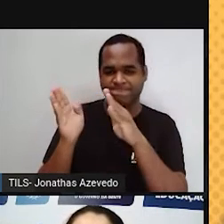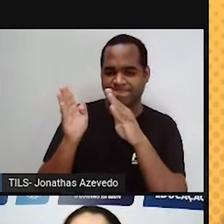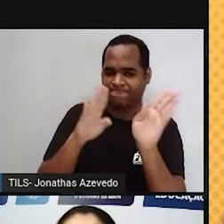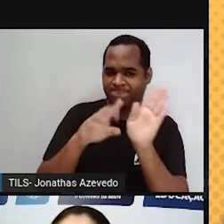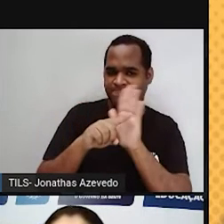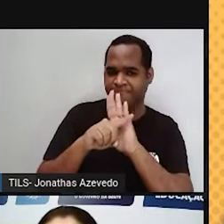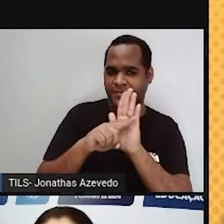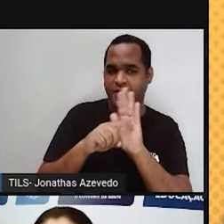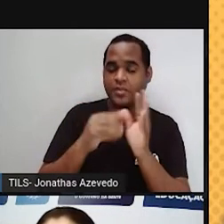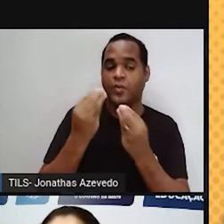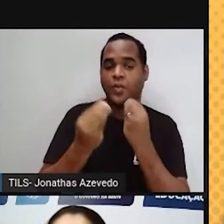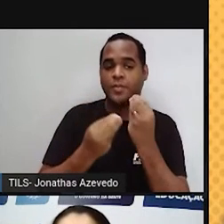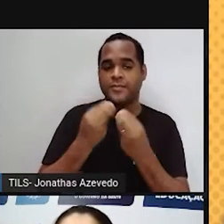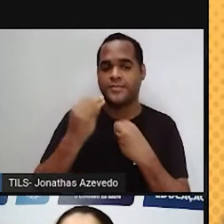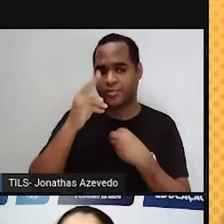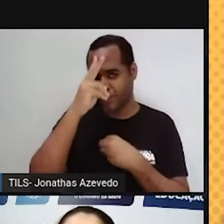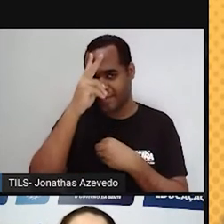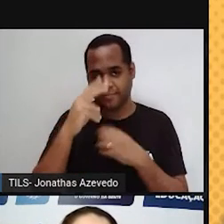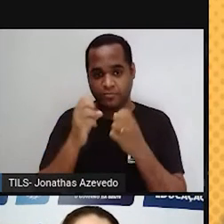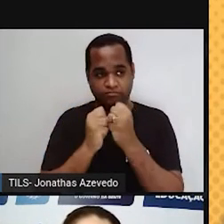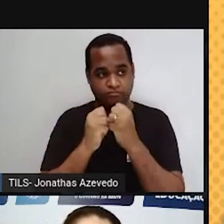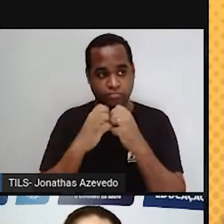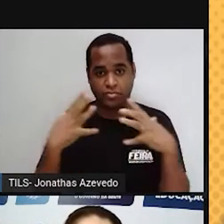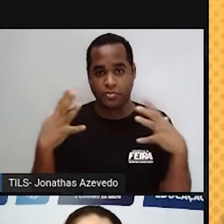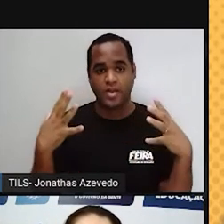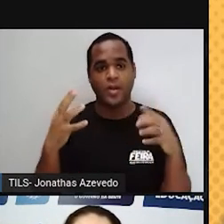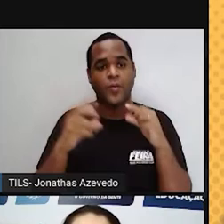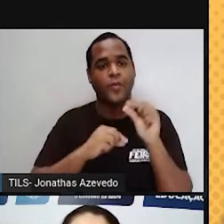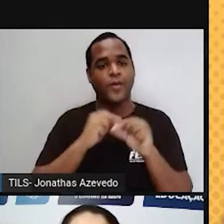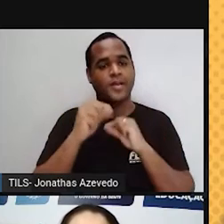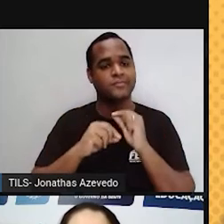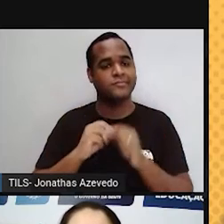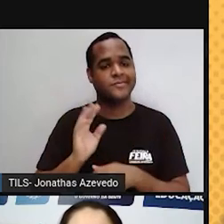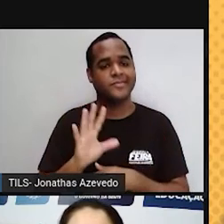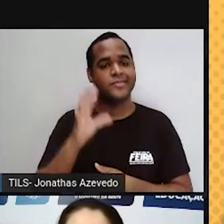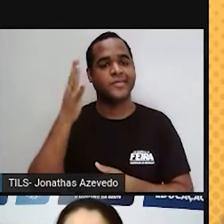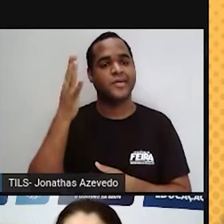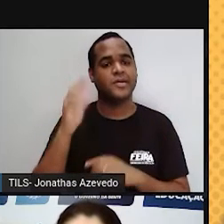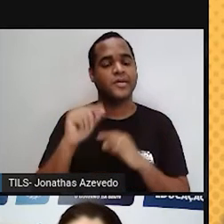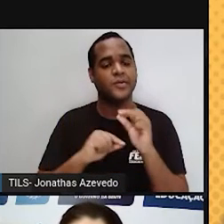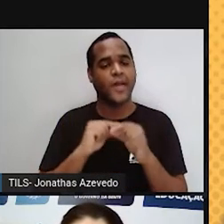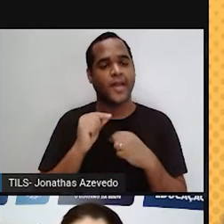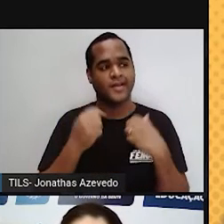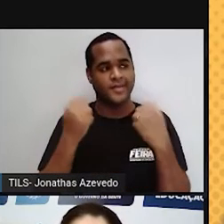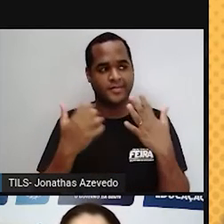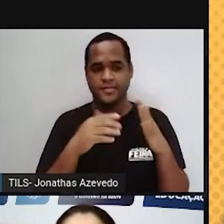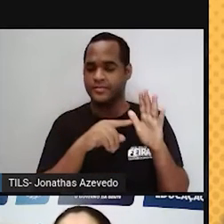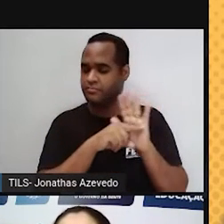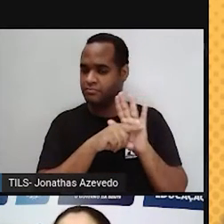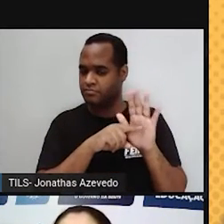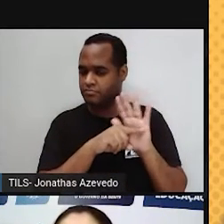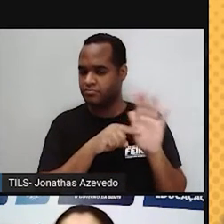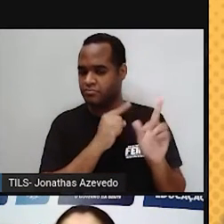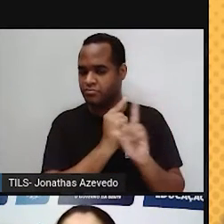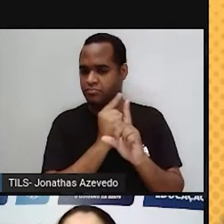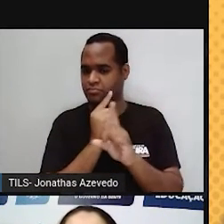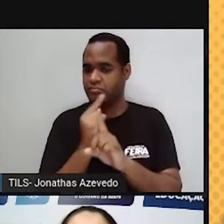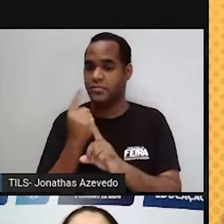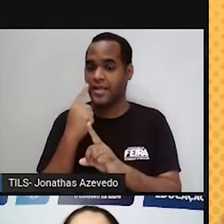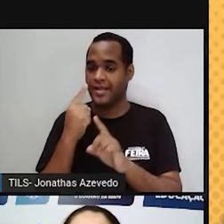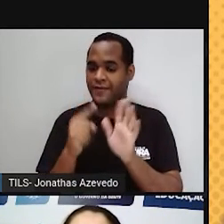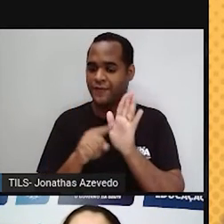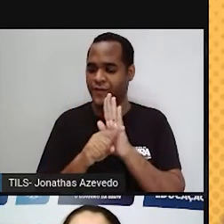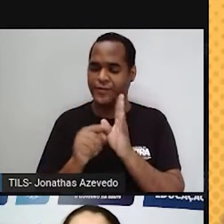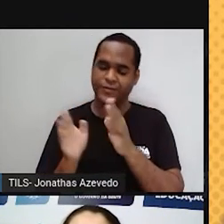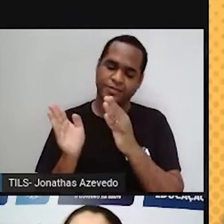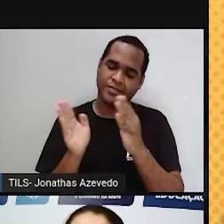que surgiu essa história do Big Bang, né? Como é que ele aconteceu. Como o pesquisador falou aí no vídeo,